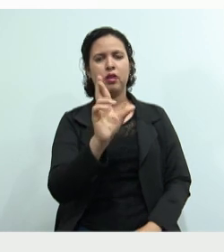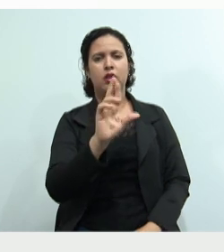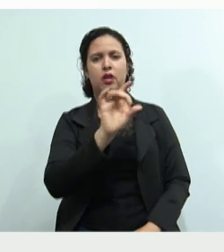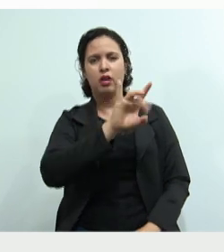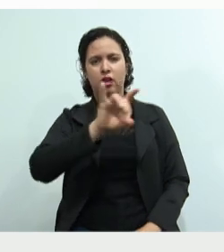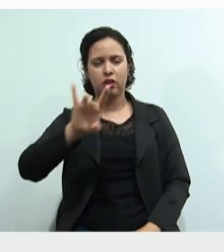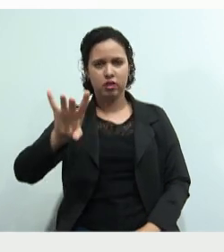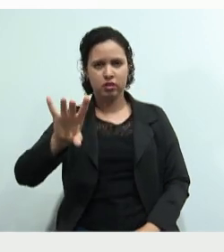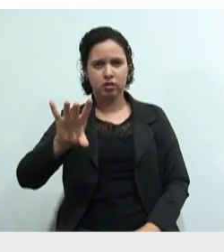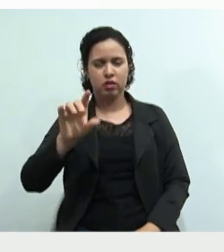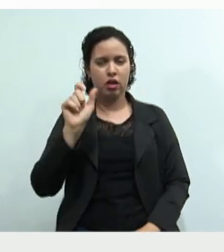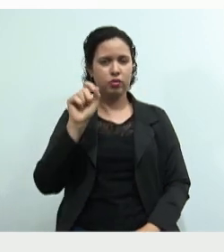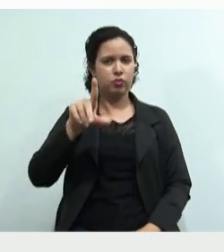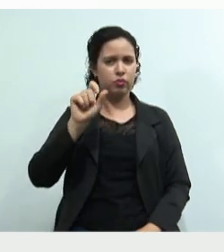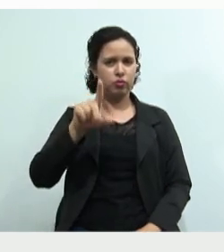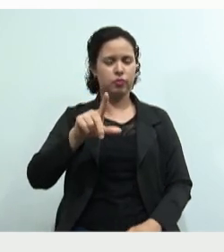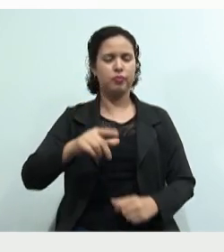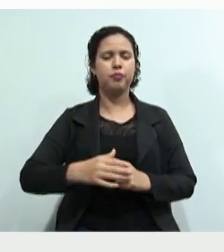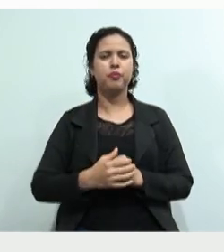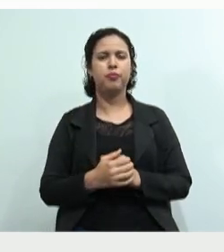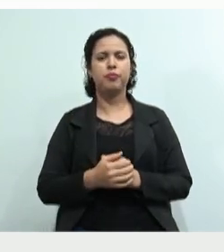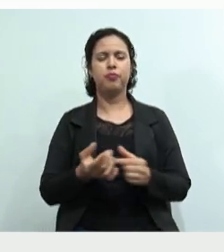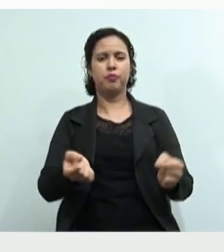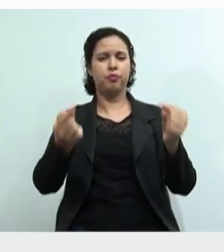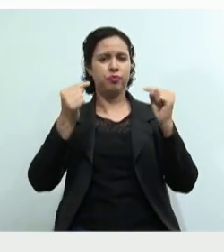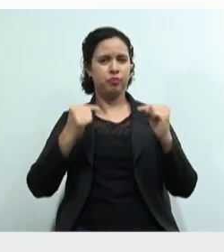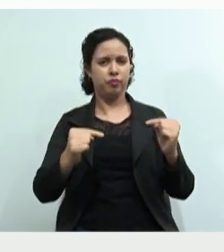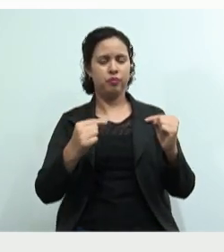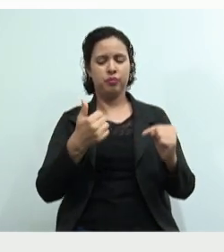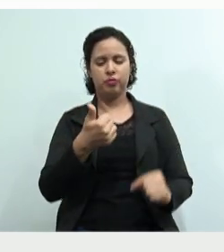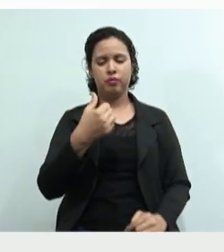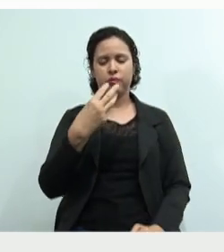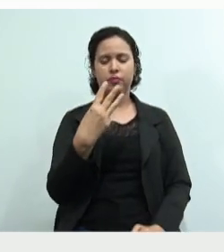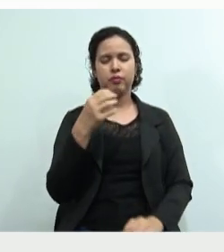unidade, cor azul. Enquanto no dia 13 de